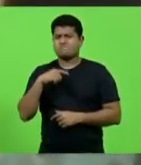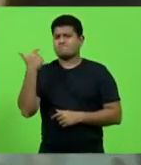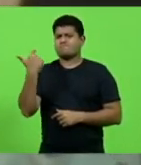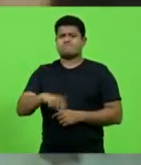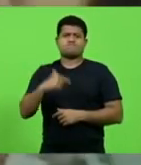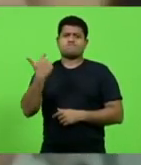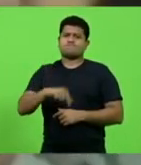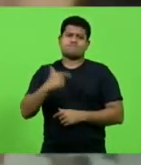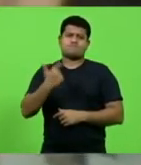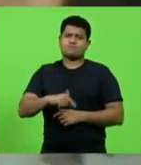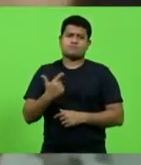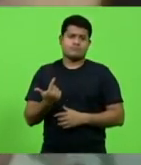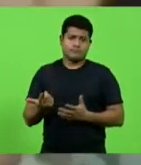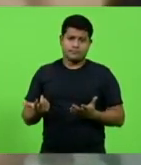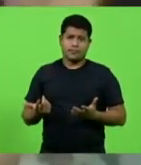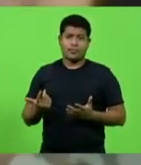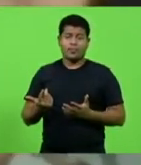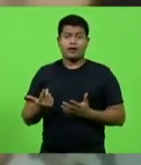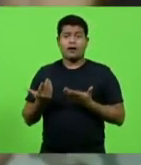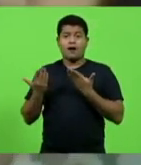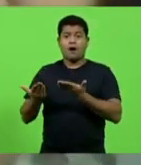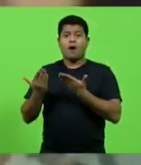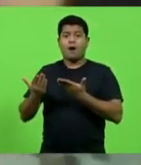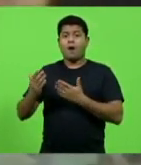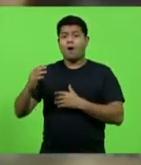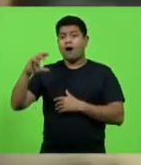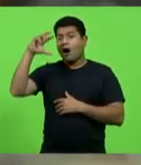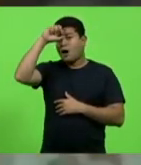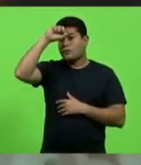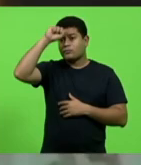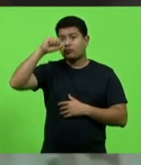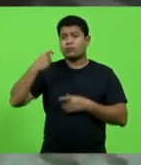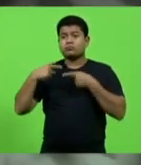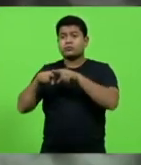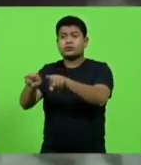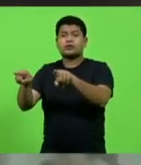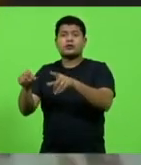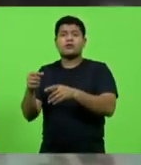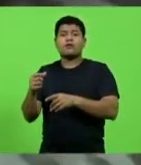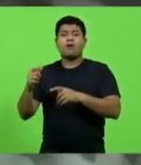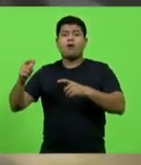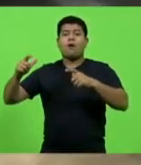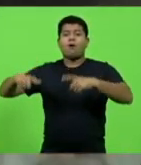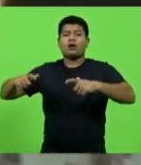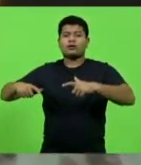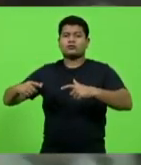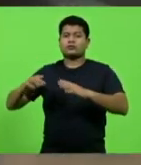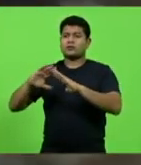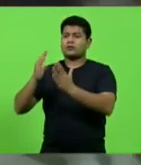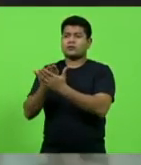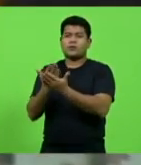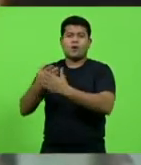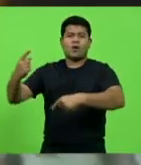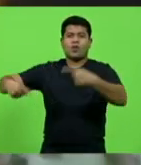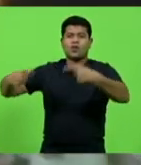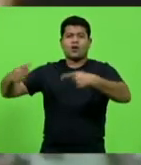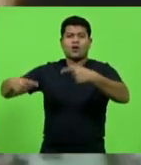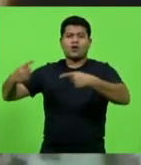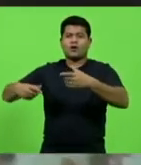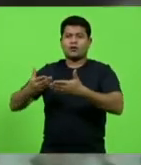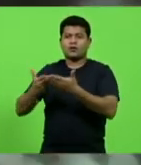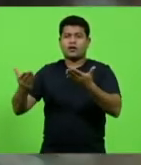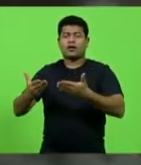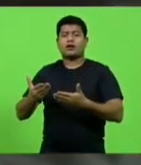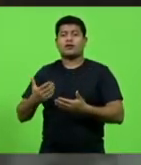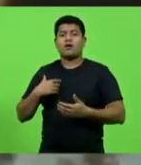conhecimento se dá no debate entre as crianças, os adolescentes, com os pais, conhecendo